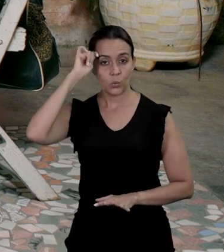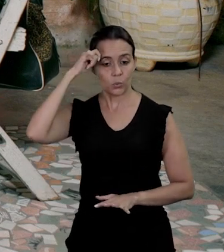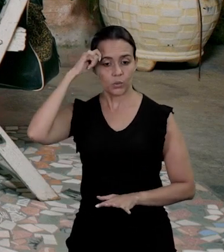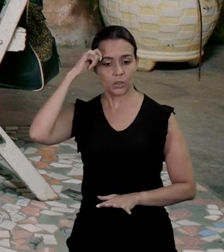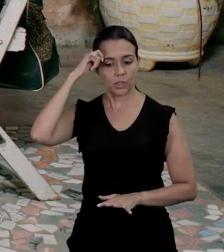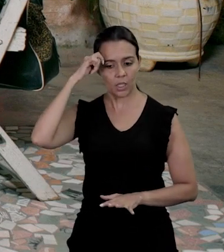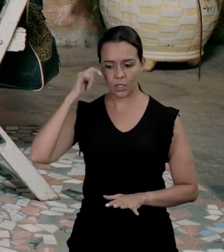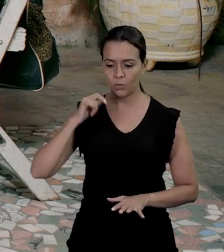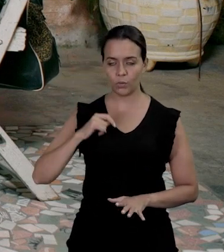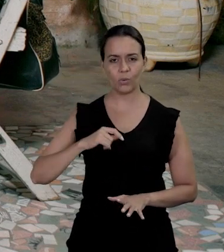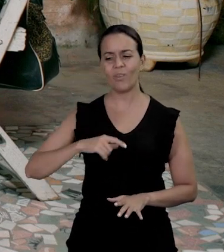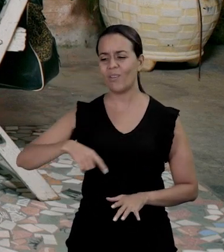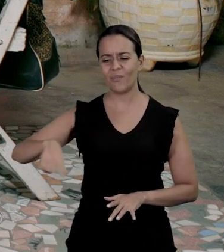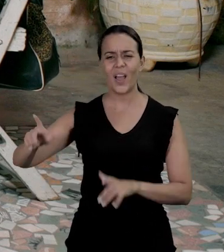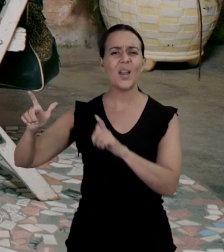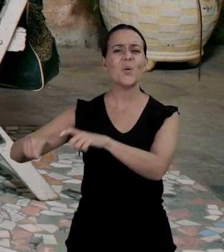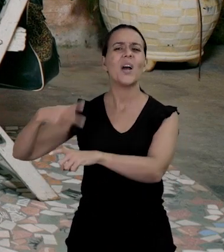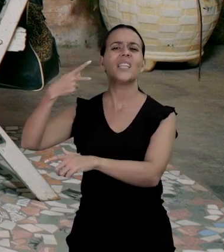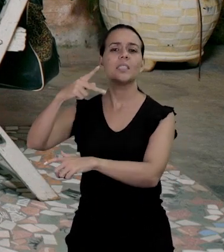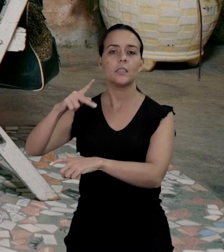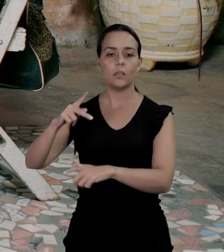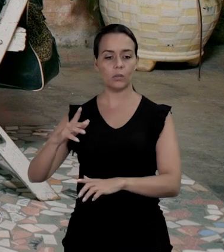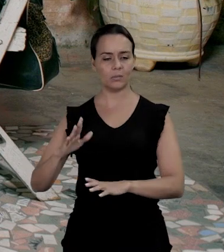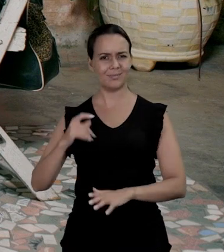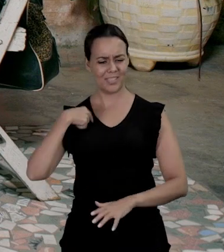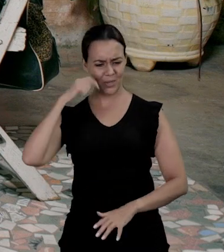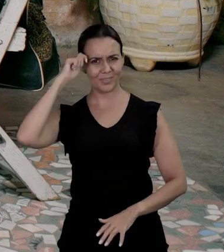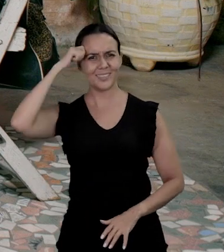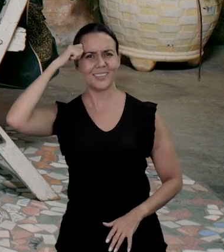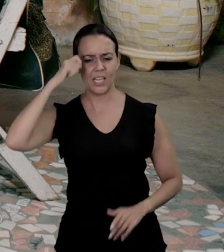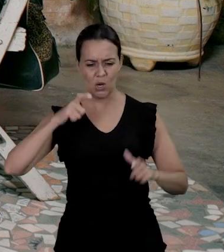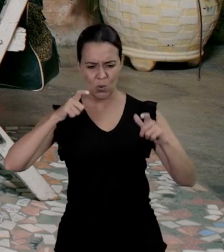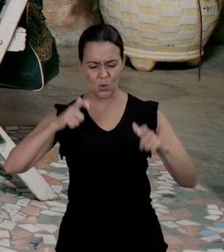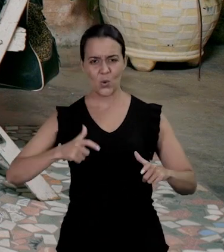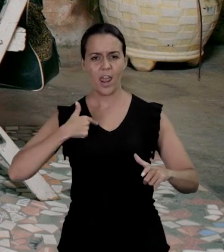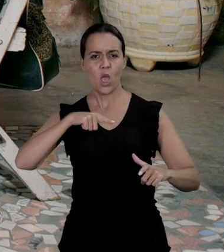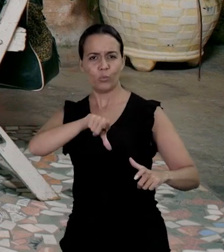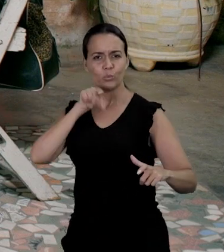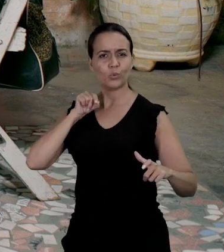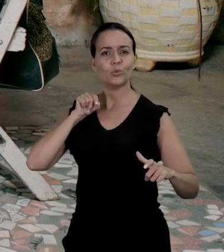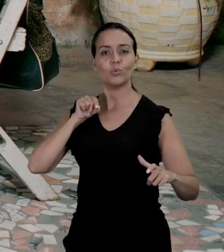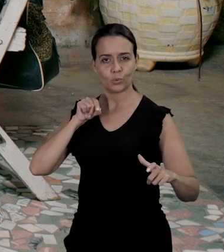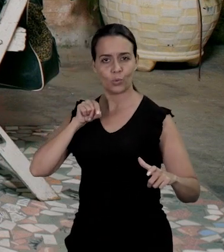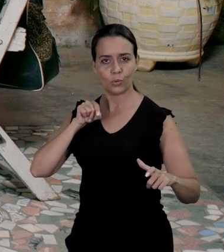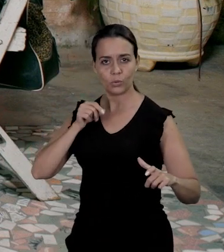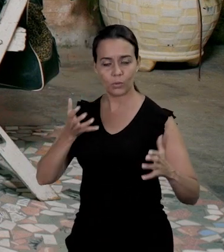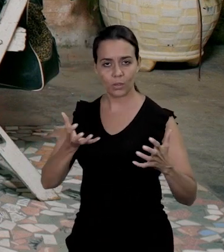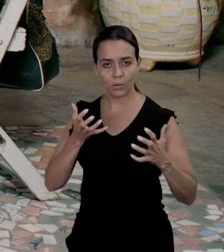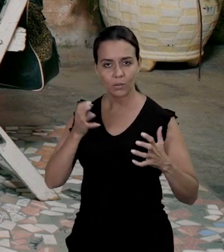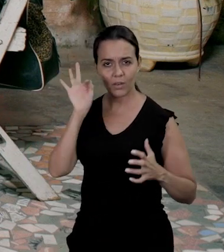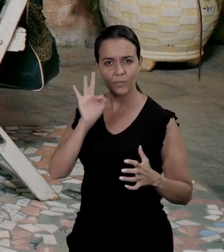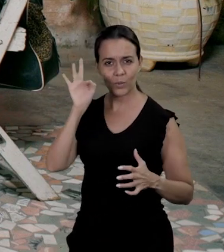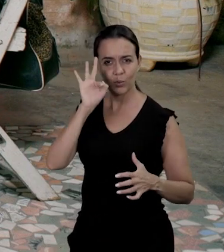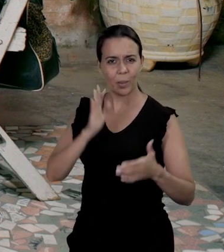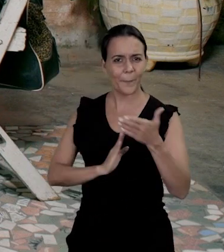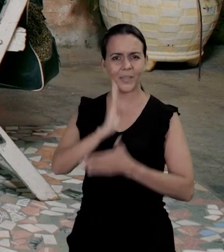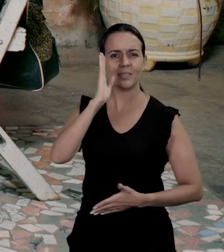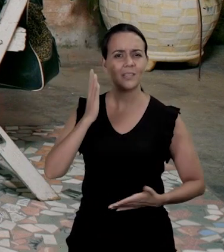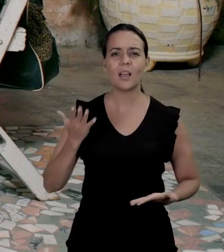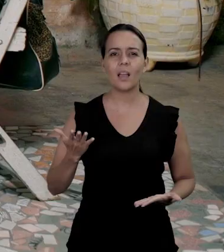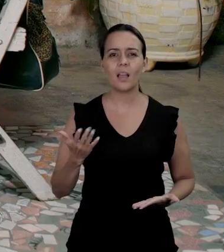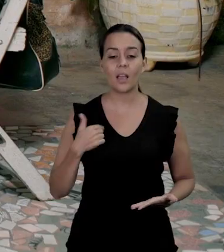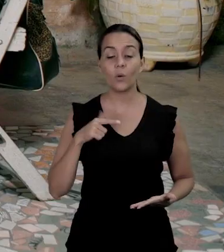para ele encontrar o lugar dele, mas ele já vai te responder que o lugar dele é onde ele quiser e o lugar que ele quer agora é estar na